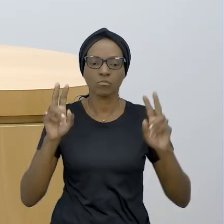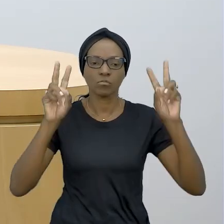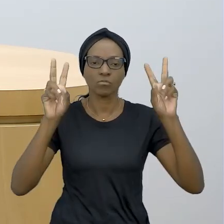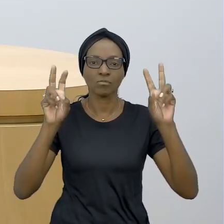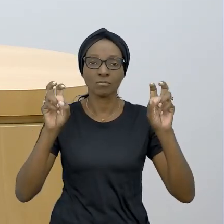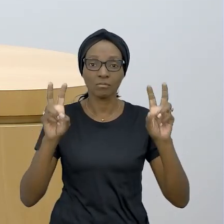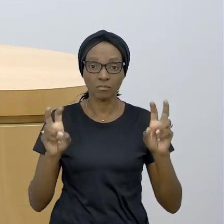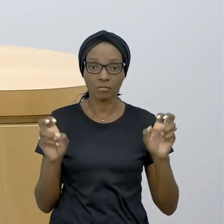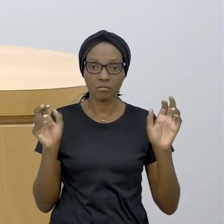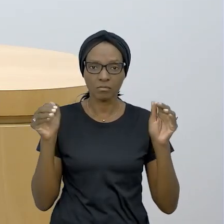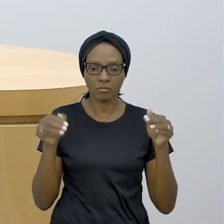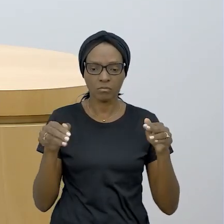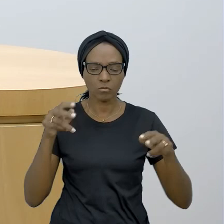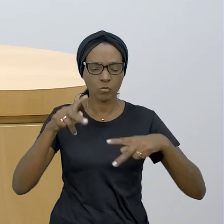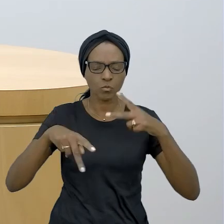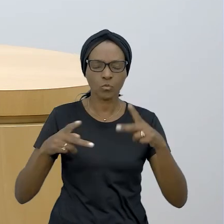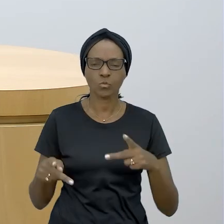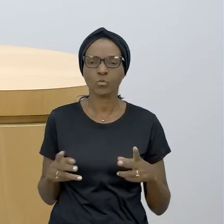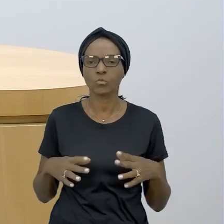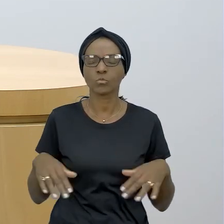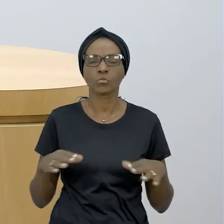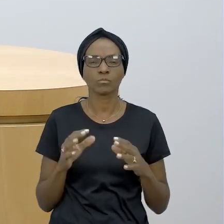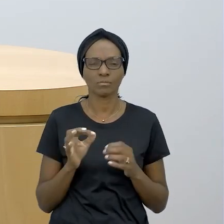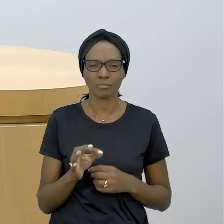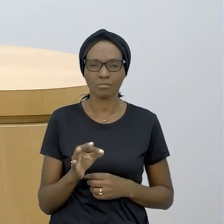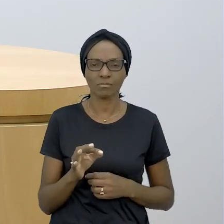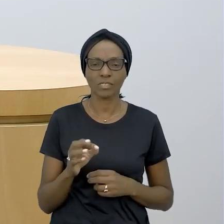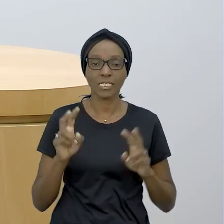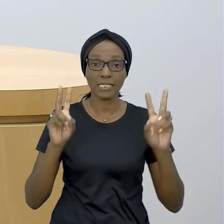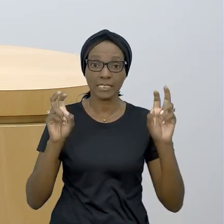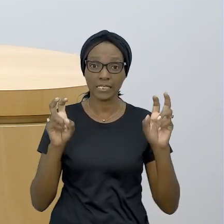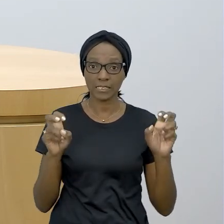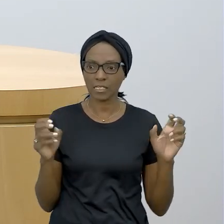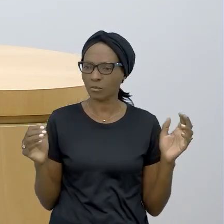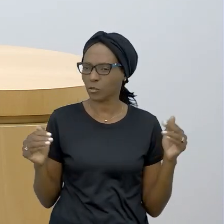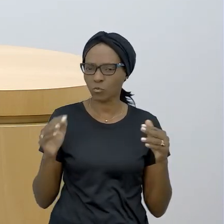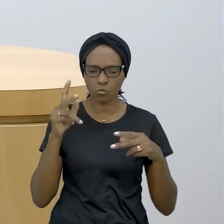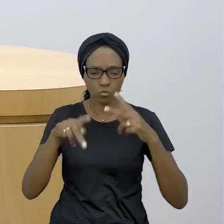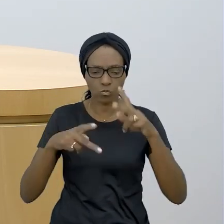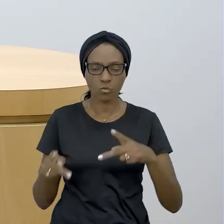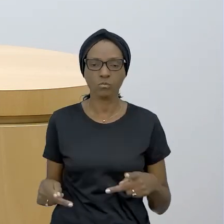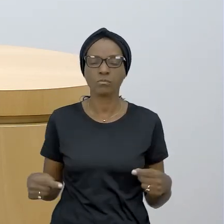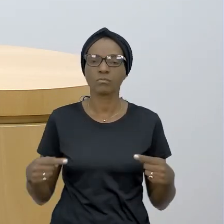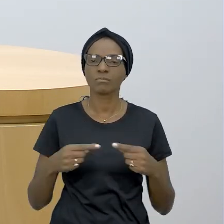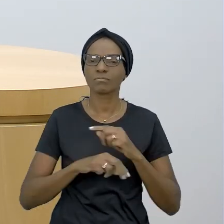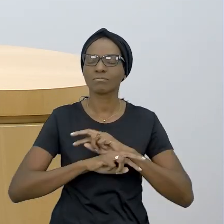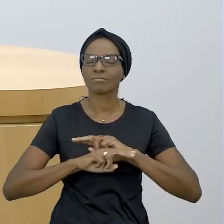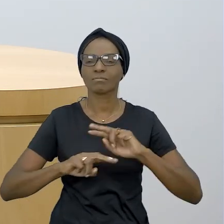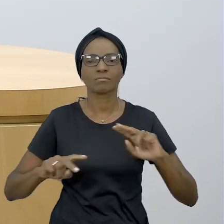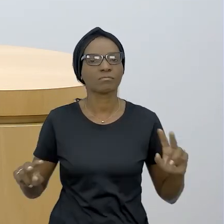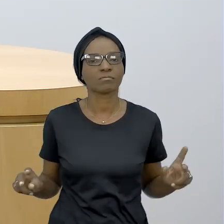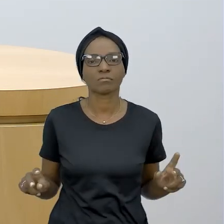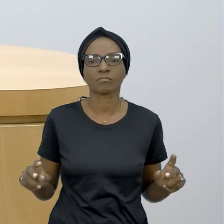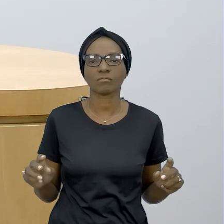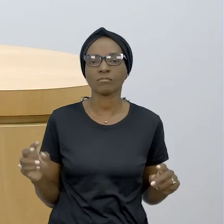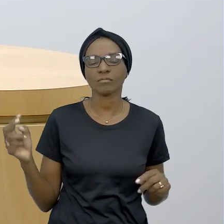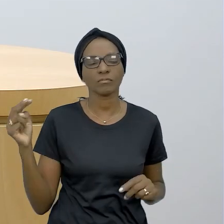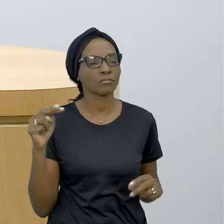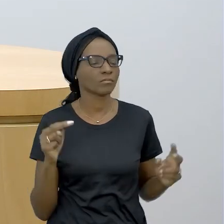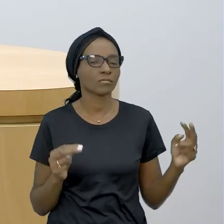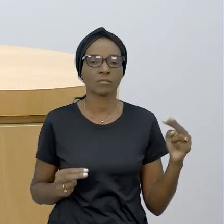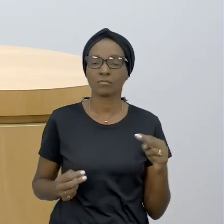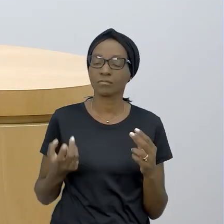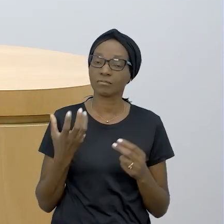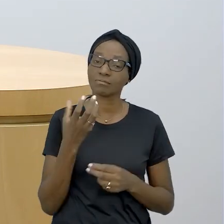interesse público, tá certo? Esses temas de interesse público são vários, de diferentes âmbitos, e eu